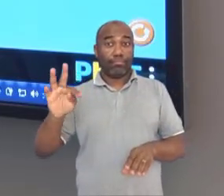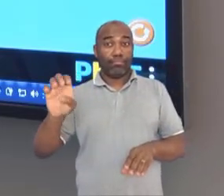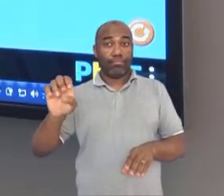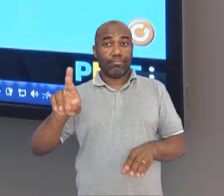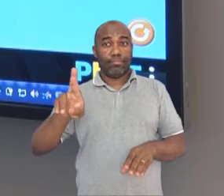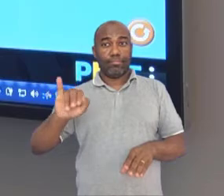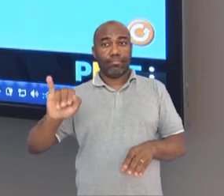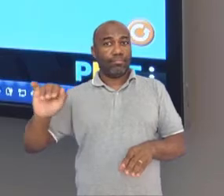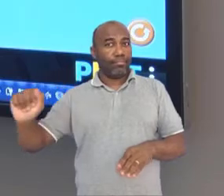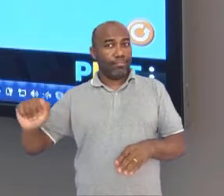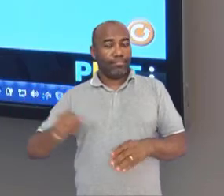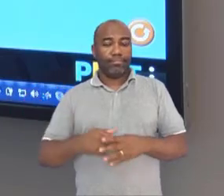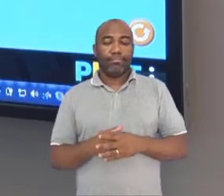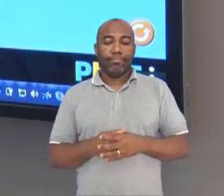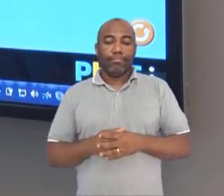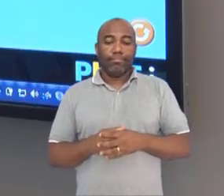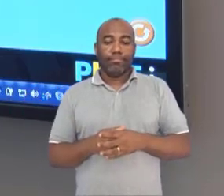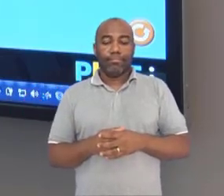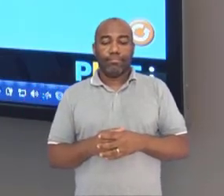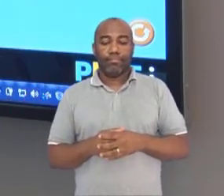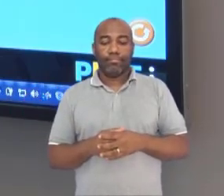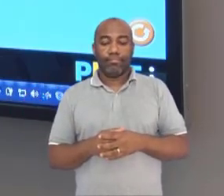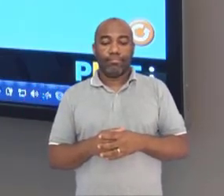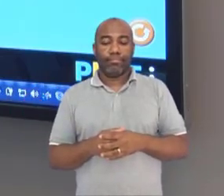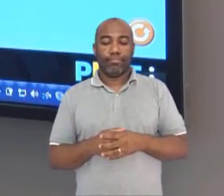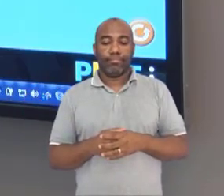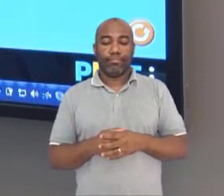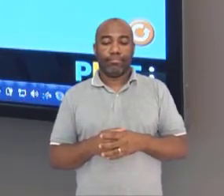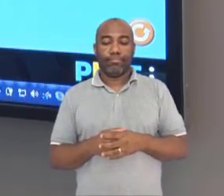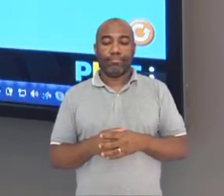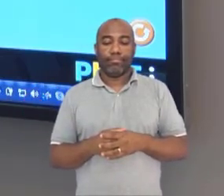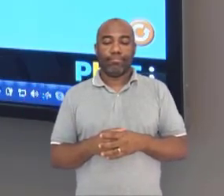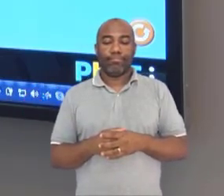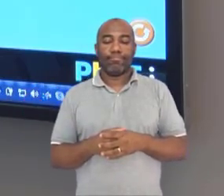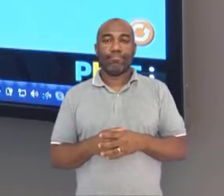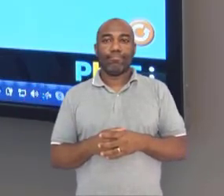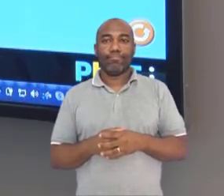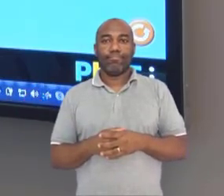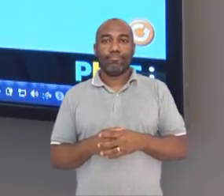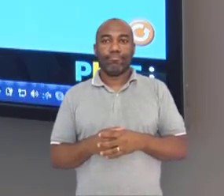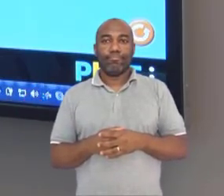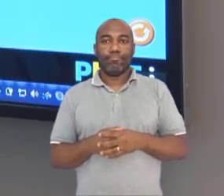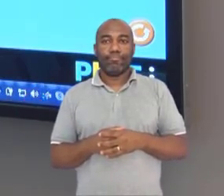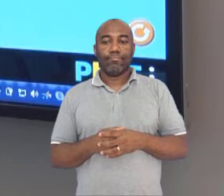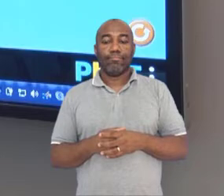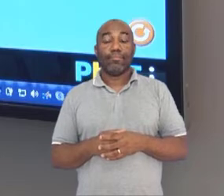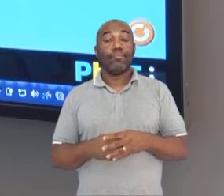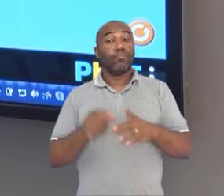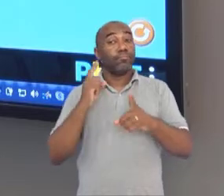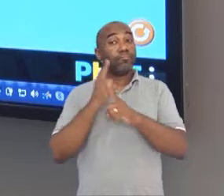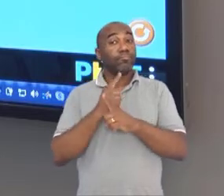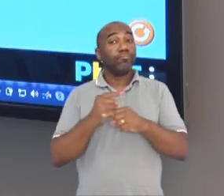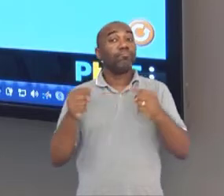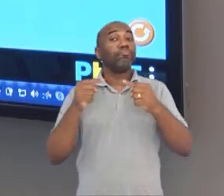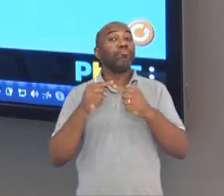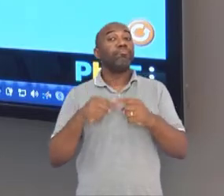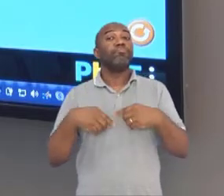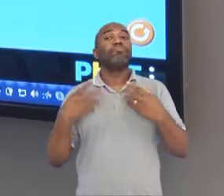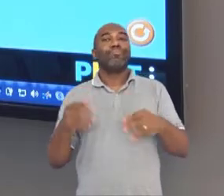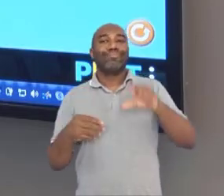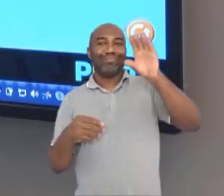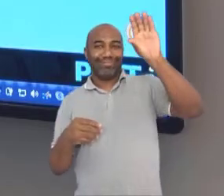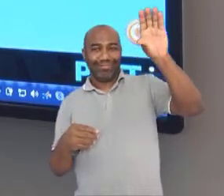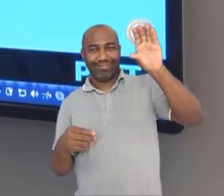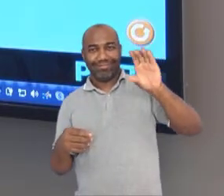está associado de que jeito? É uma associação em paralelo. Por quê? Eu tenho